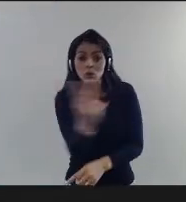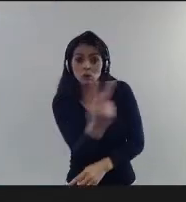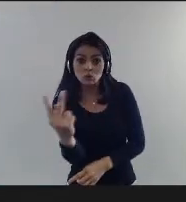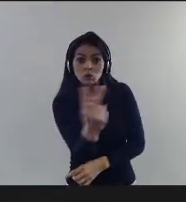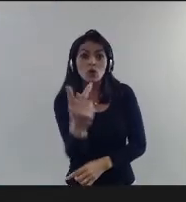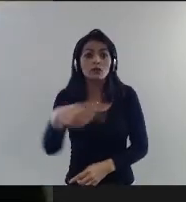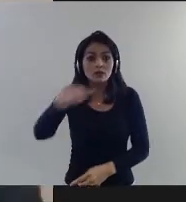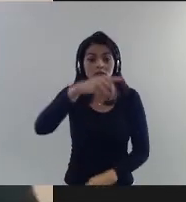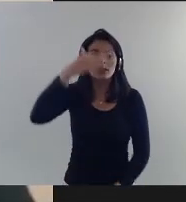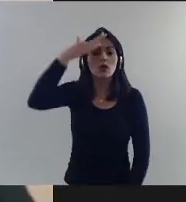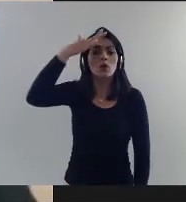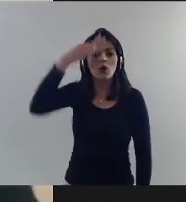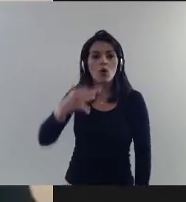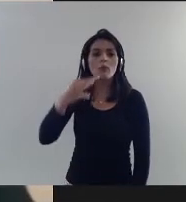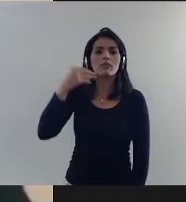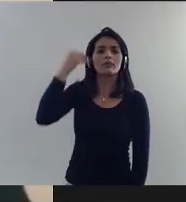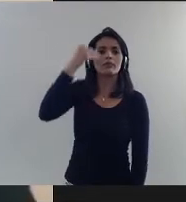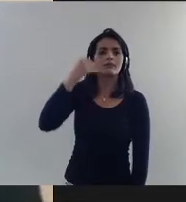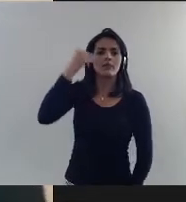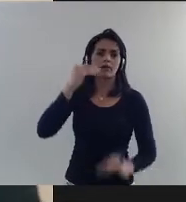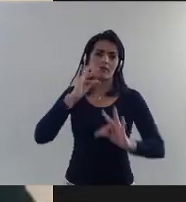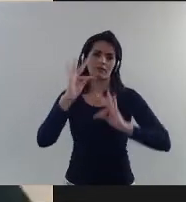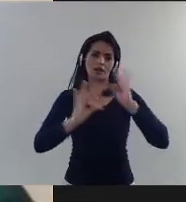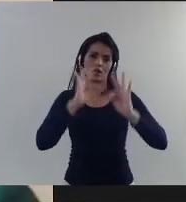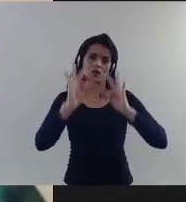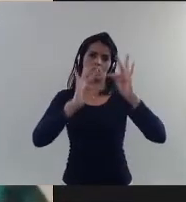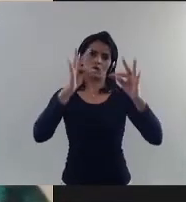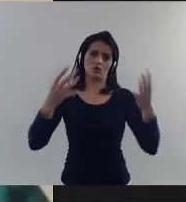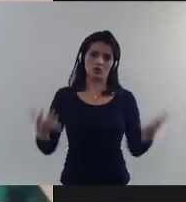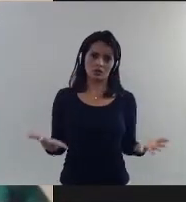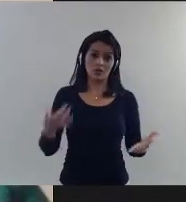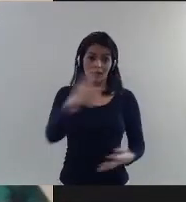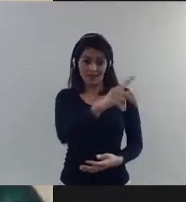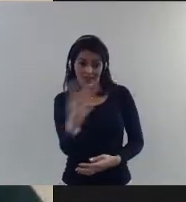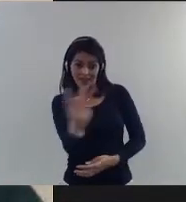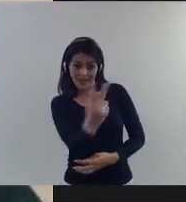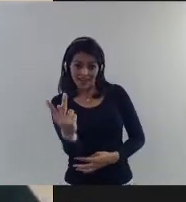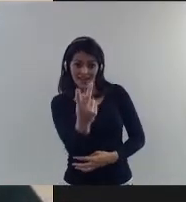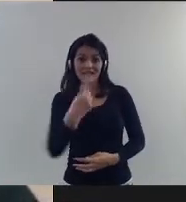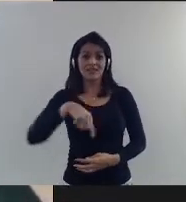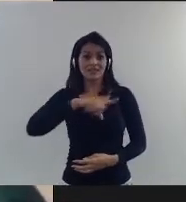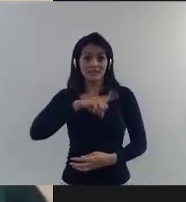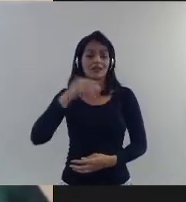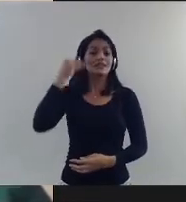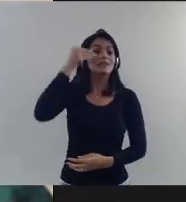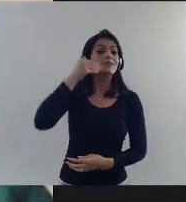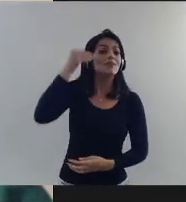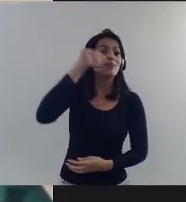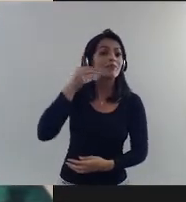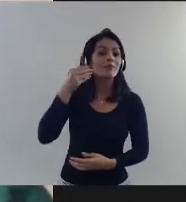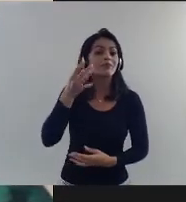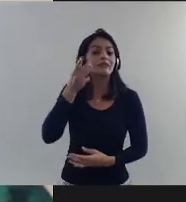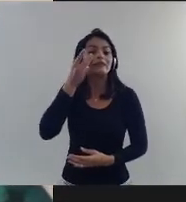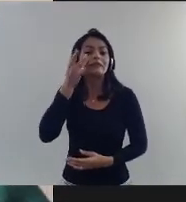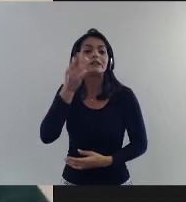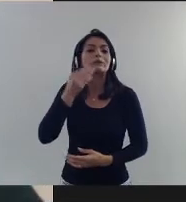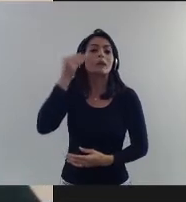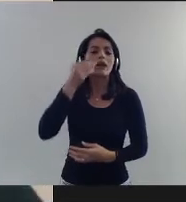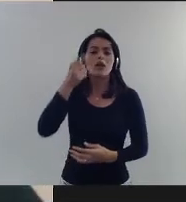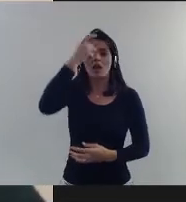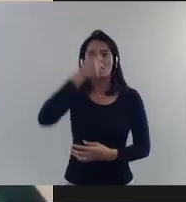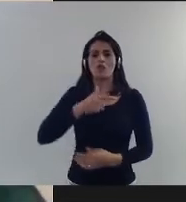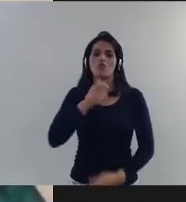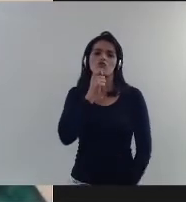quem têm a experiência, são eles que têm essa vivência. E eu ainda